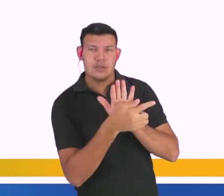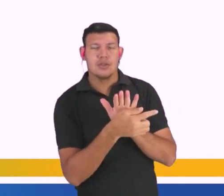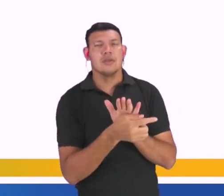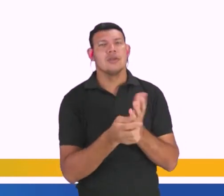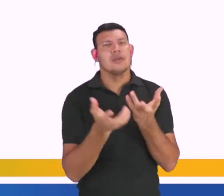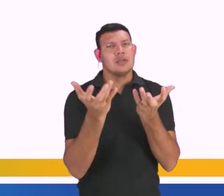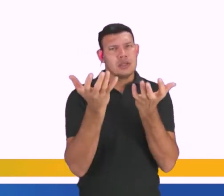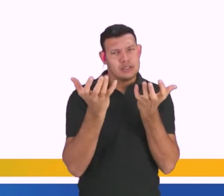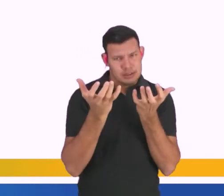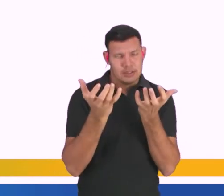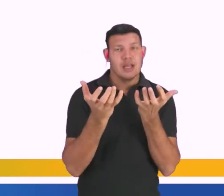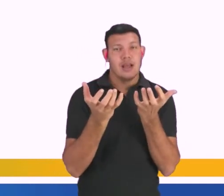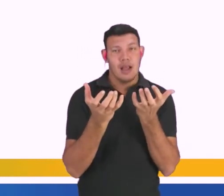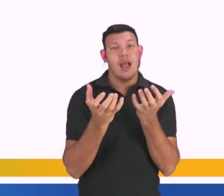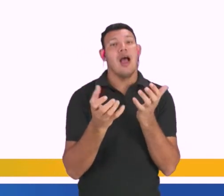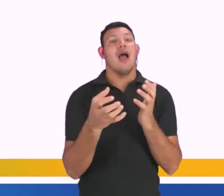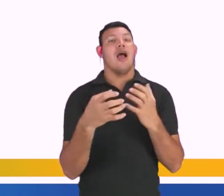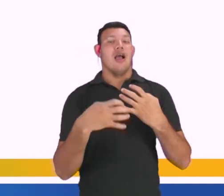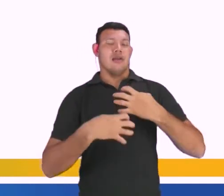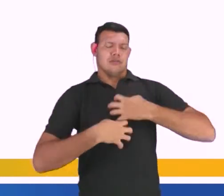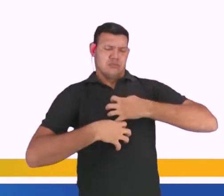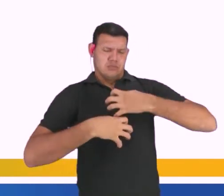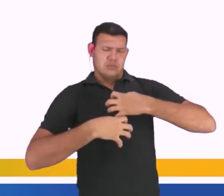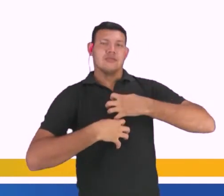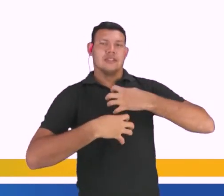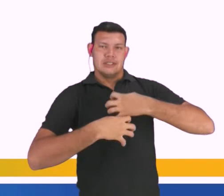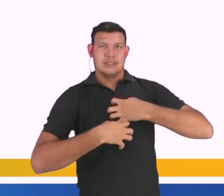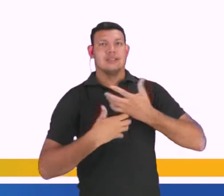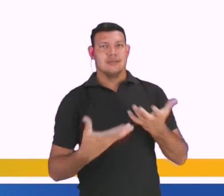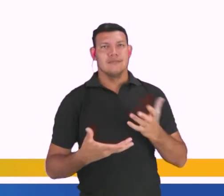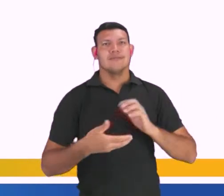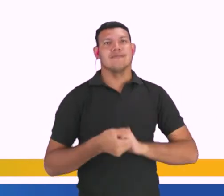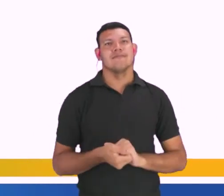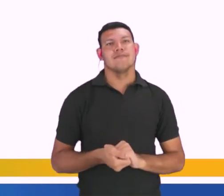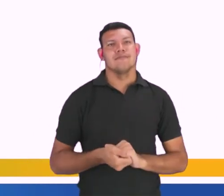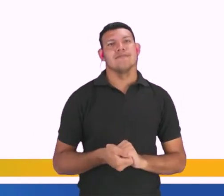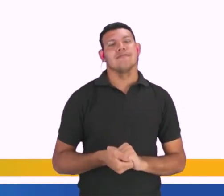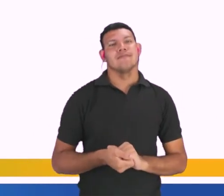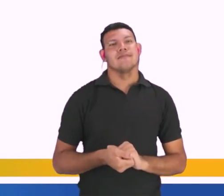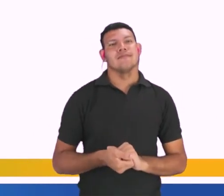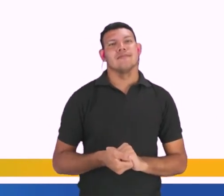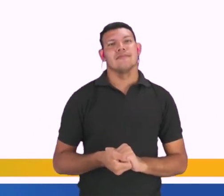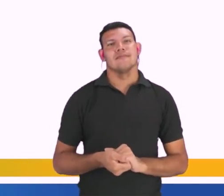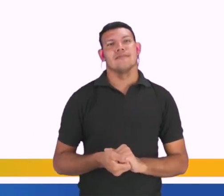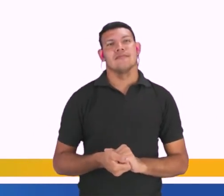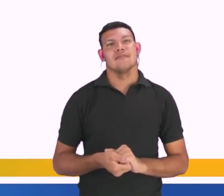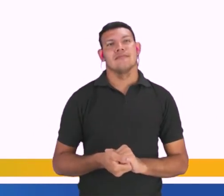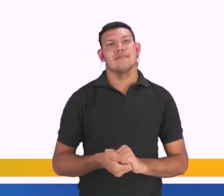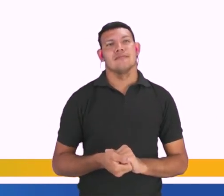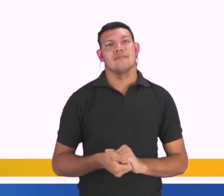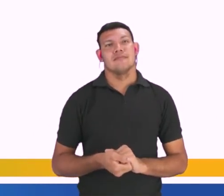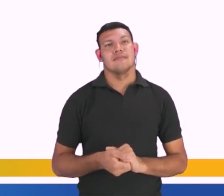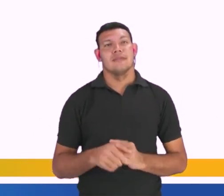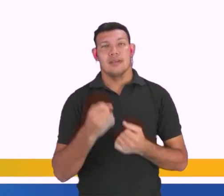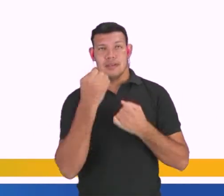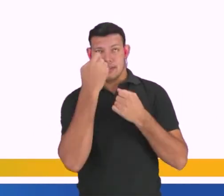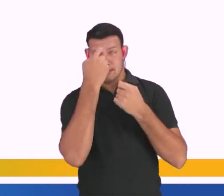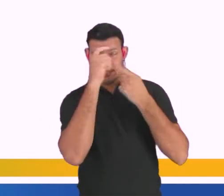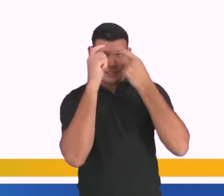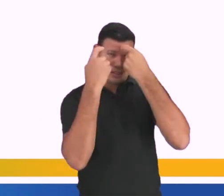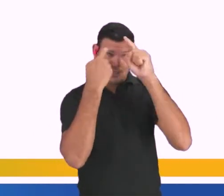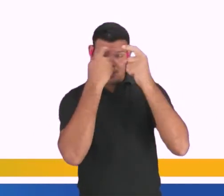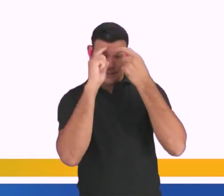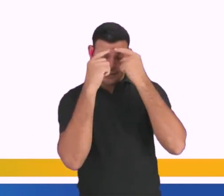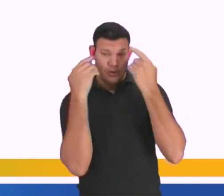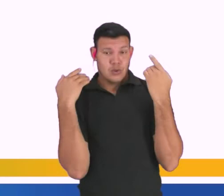texto, aquele gênero textual, ele busca gerar efeitos de sentido através da própria mensagem. A criação